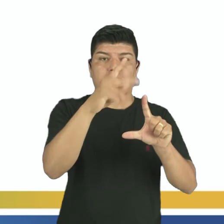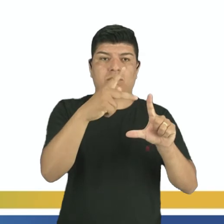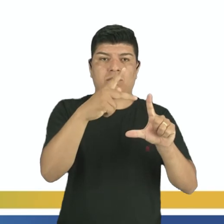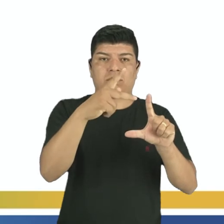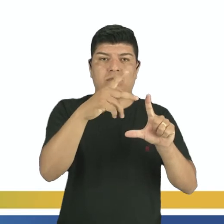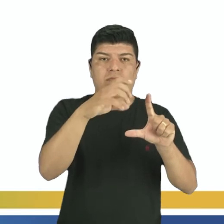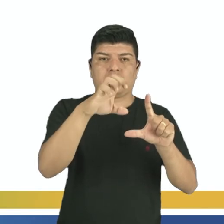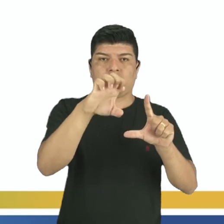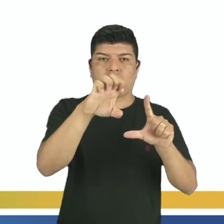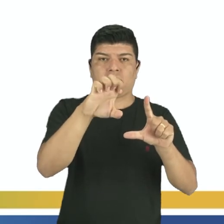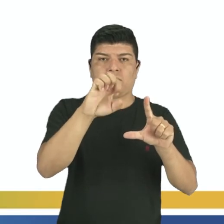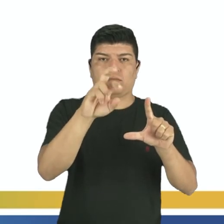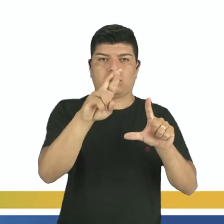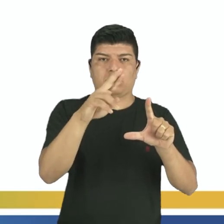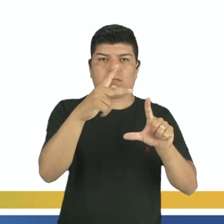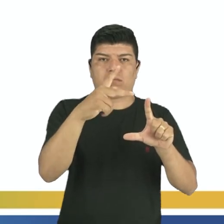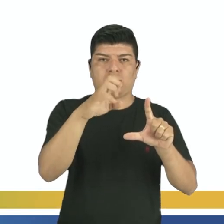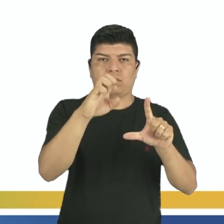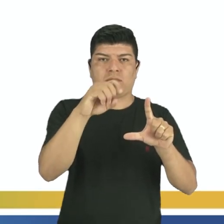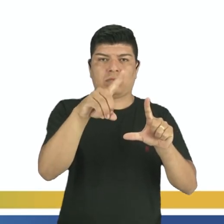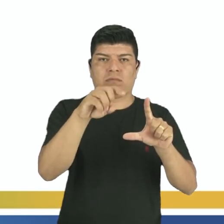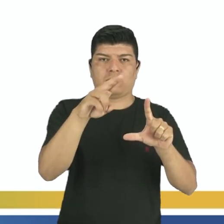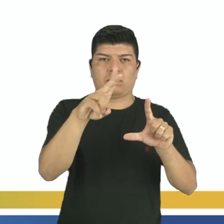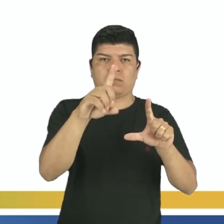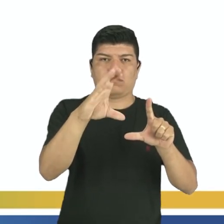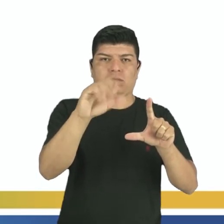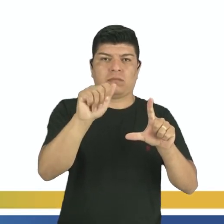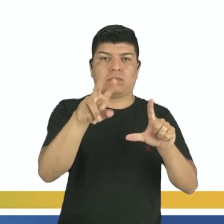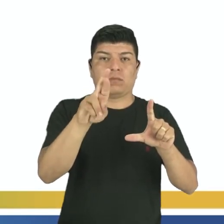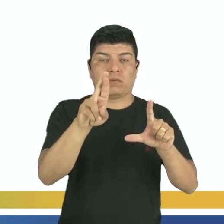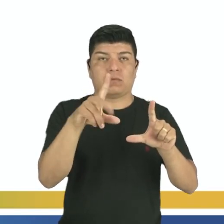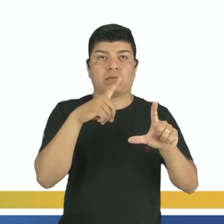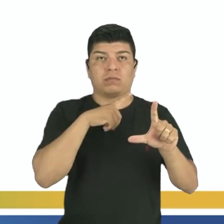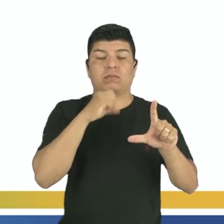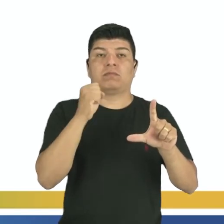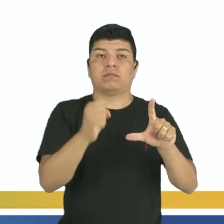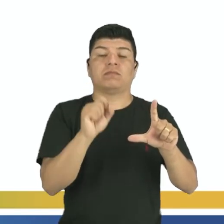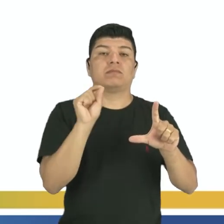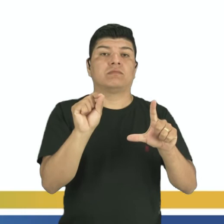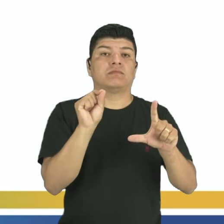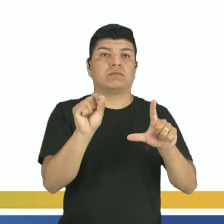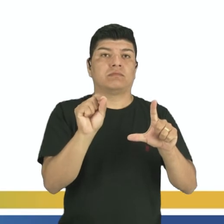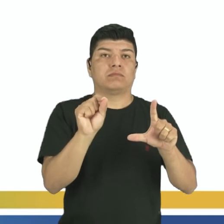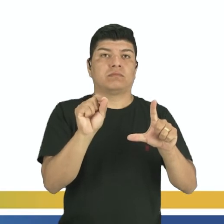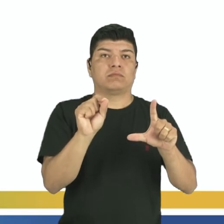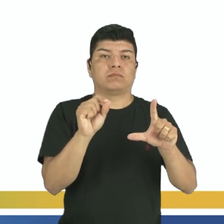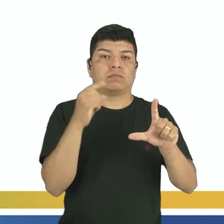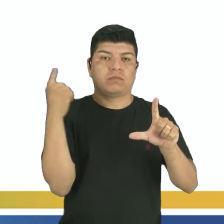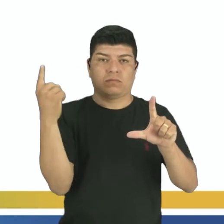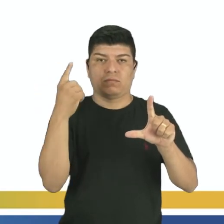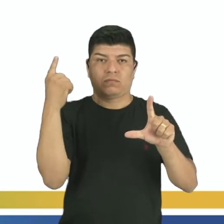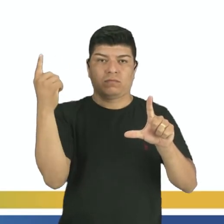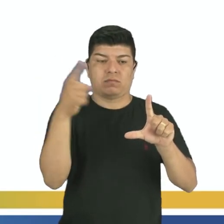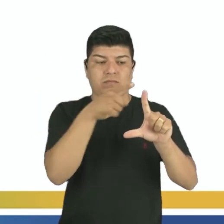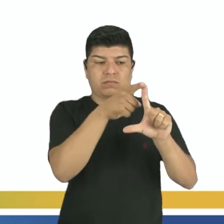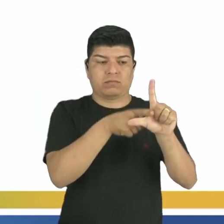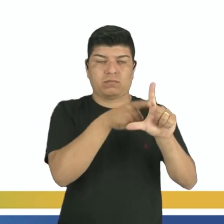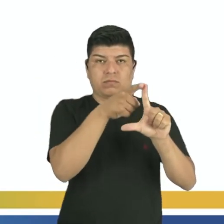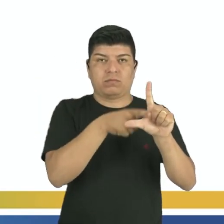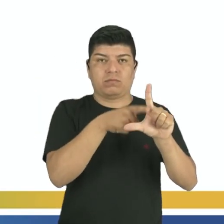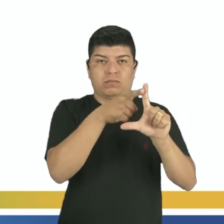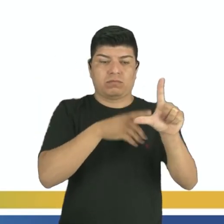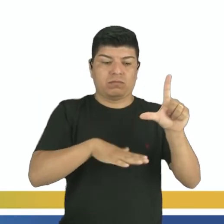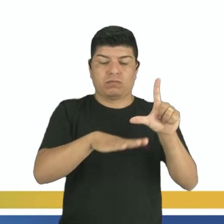minha base e ele mede 12. Então ele pode muito bem, né, ser, ele é a altura desse triângulo em relação à